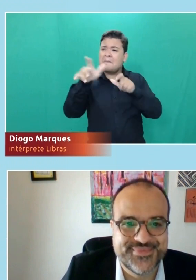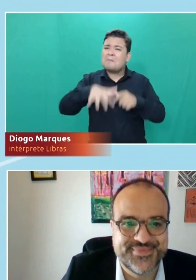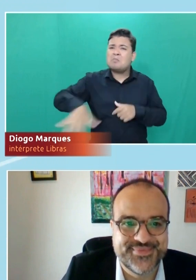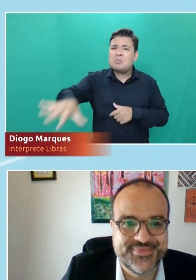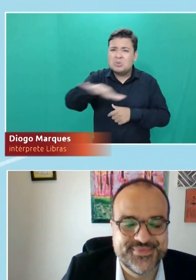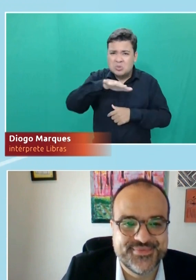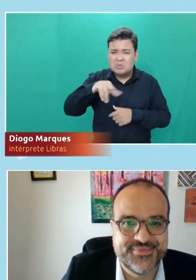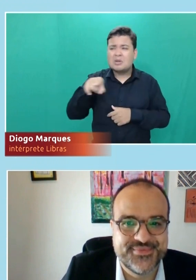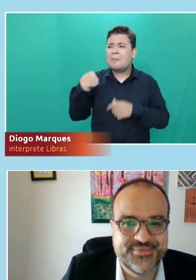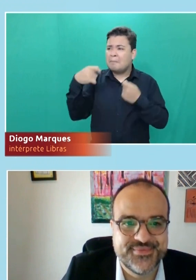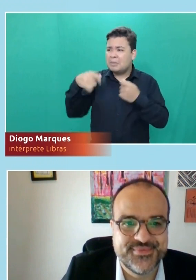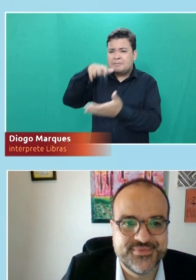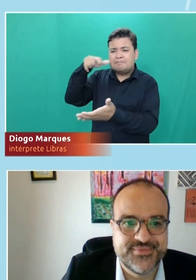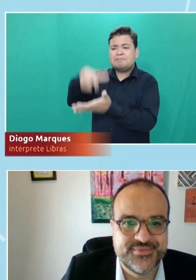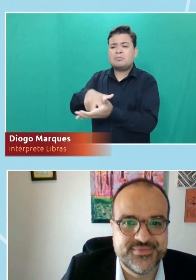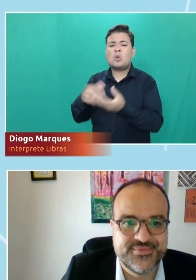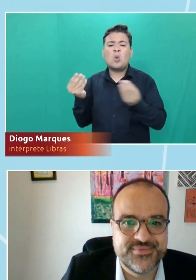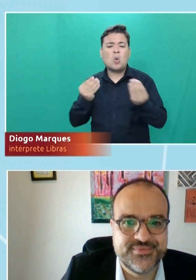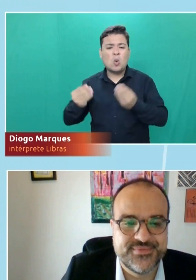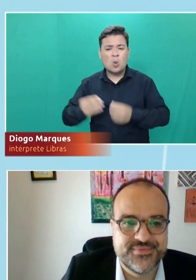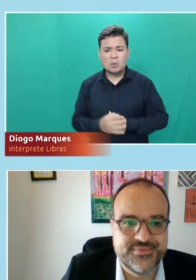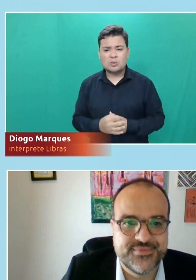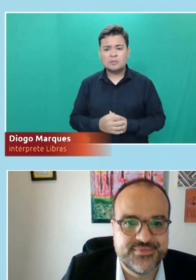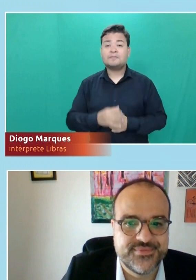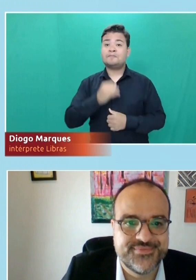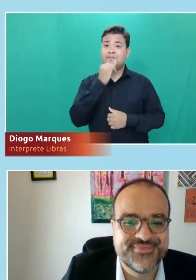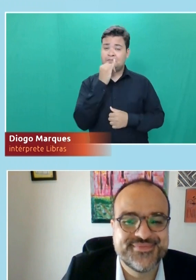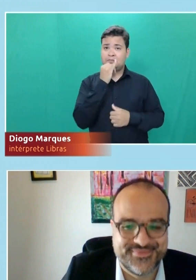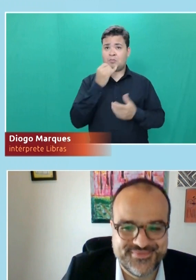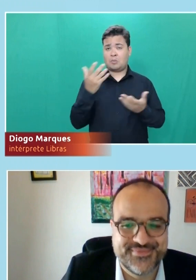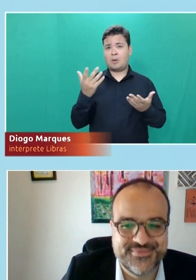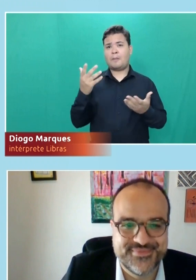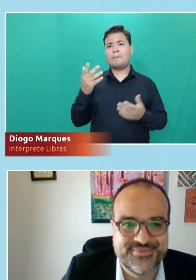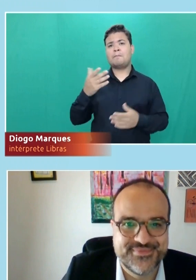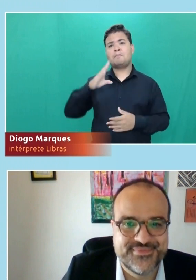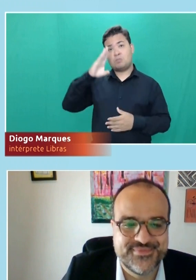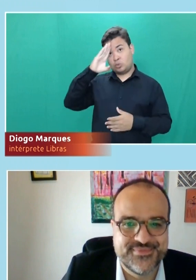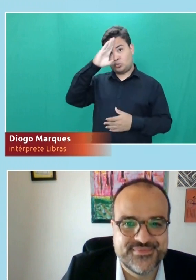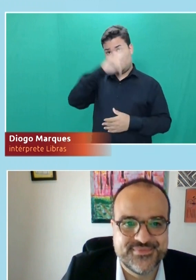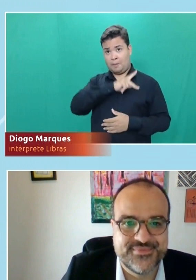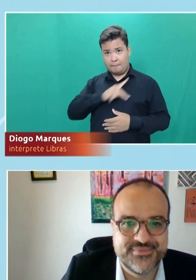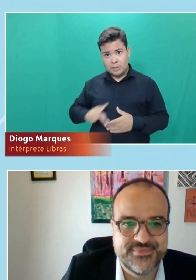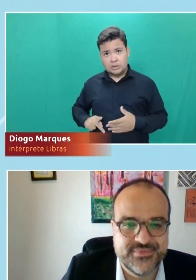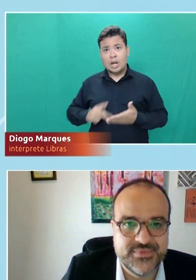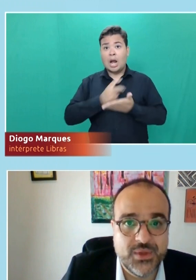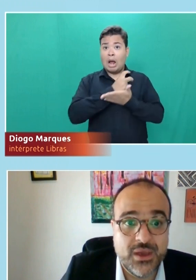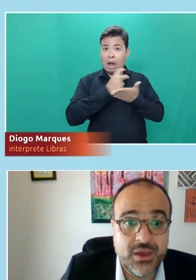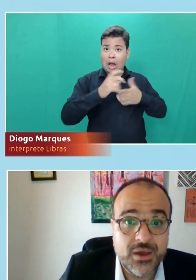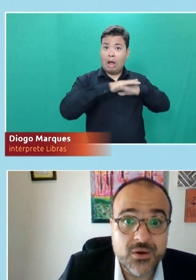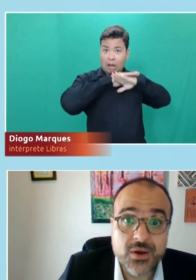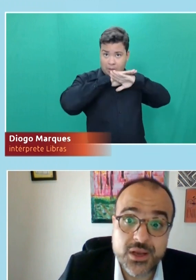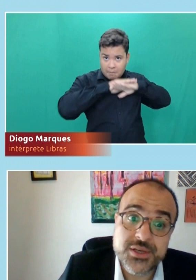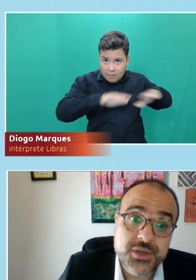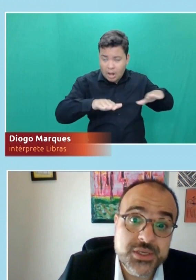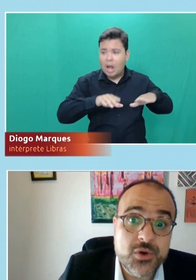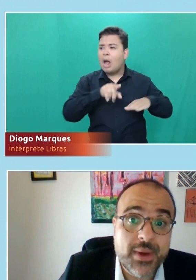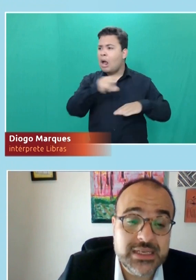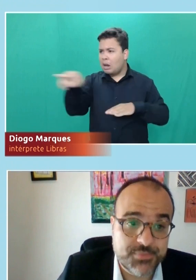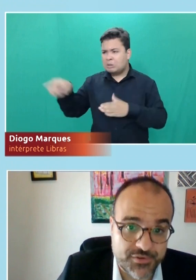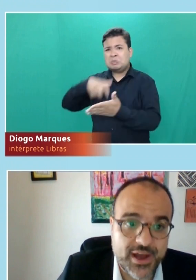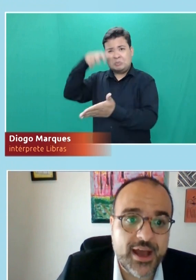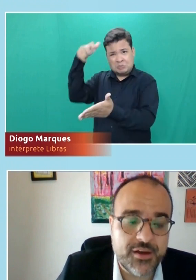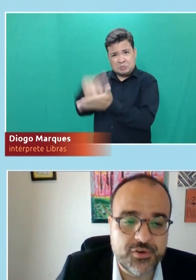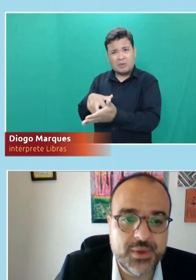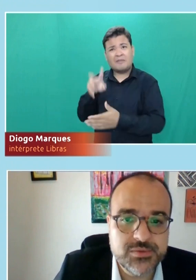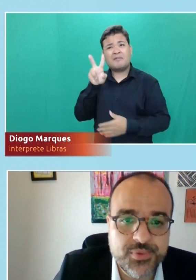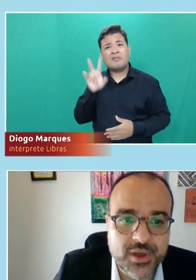quando o atual presidente Jair Bolsonaro deixar o cargo, essas pessoas vão ser punidas? Olha, eu acho que isso é o